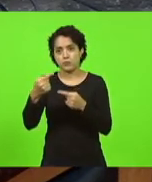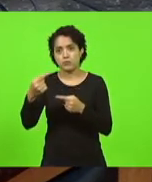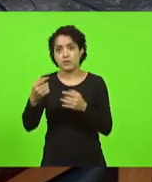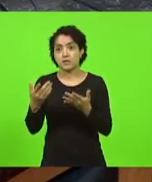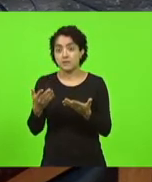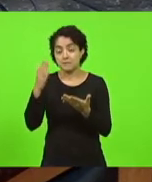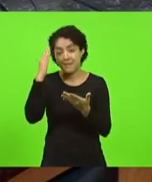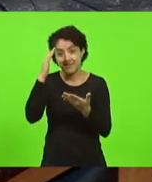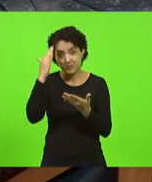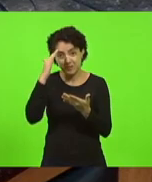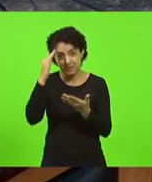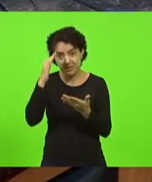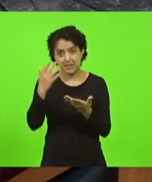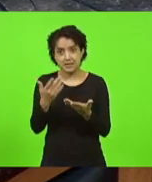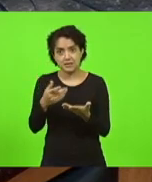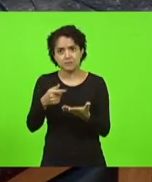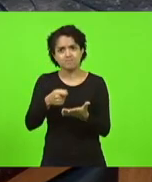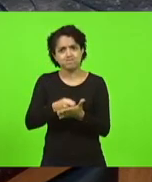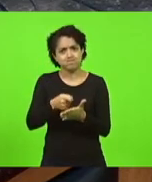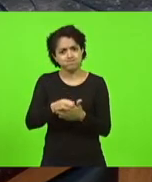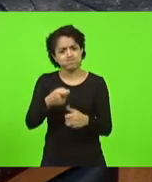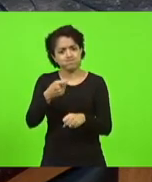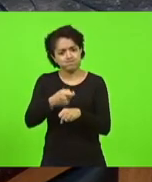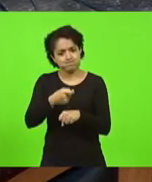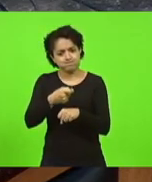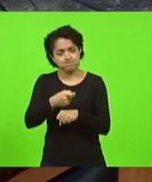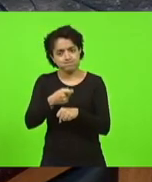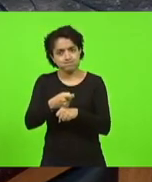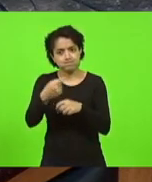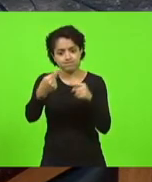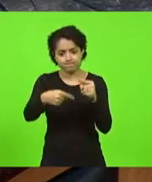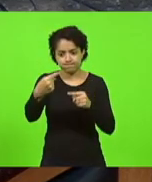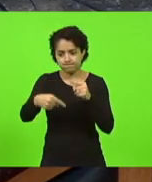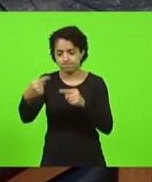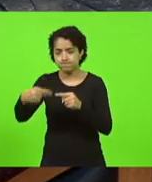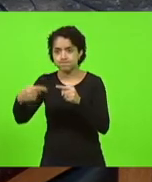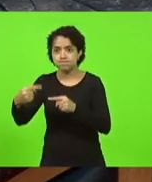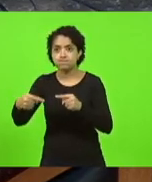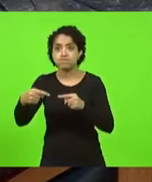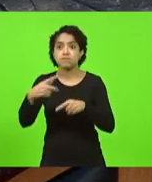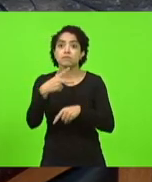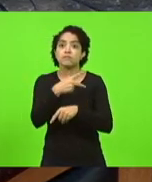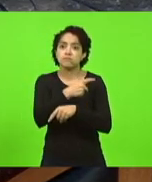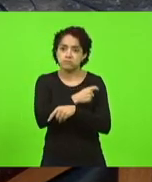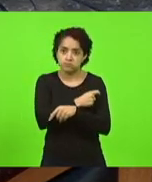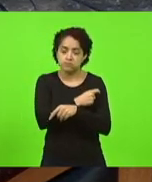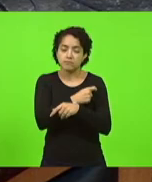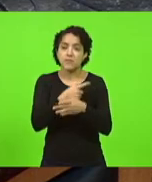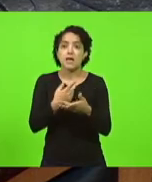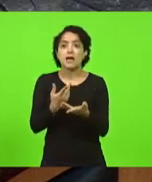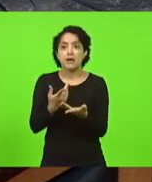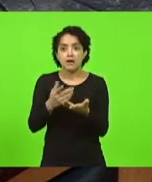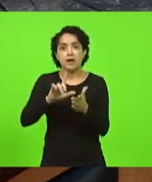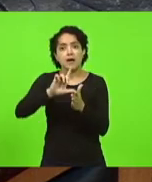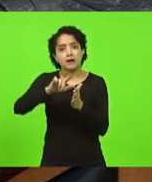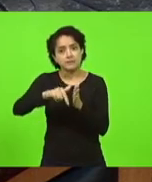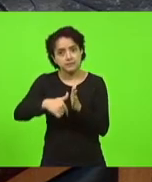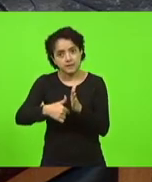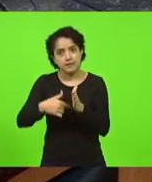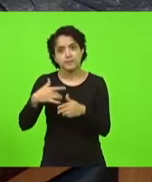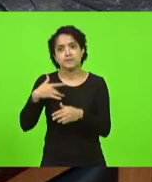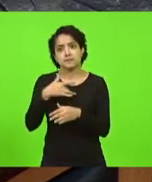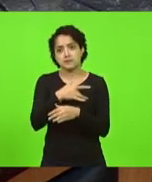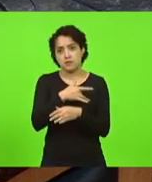essa teimosia, essa politicagem criada em cima da vacina pode atrasar a saúde de